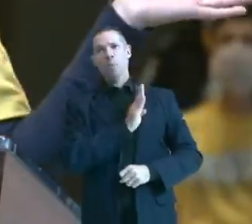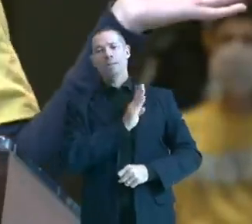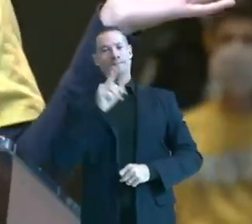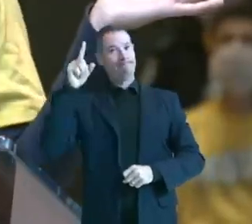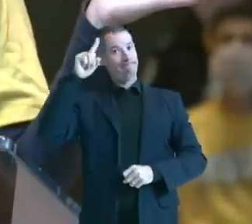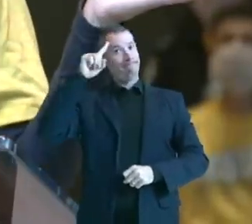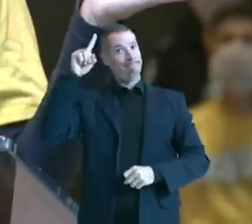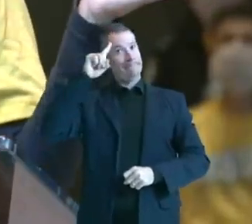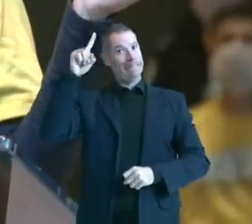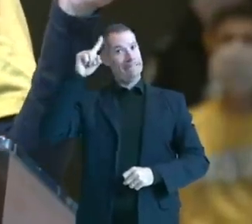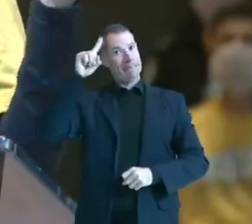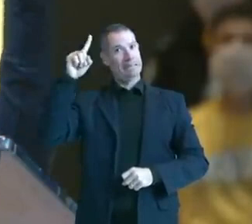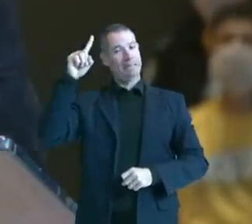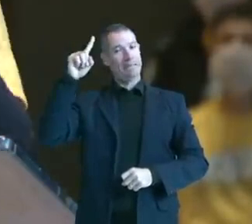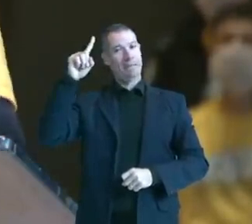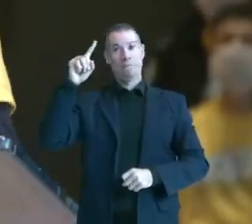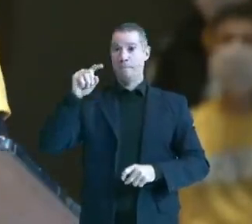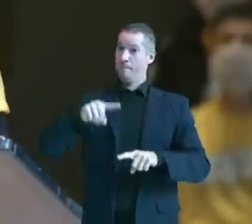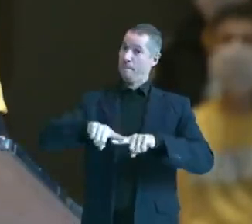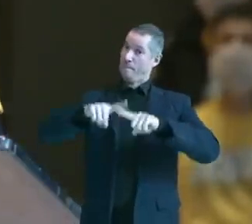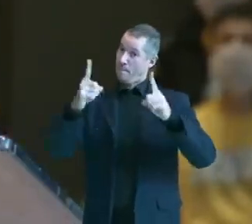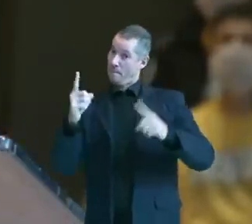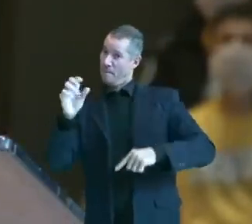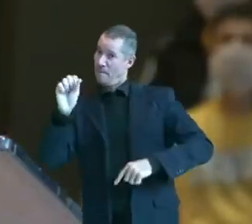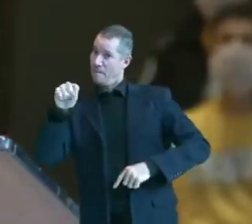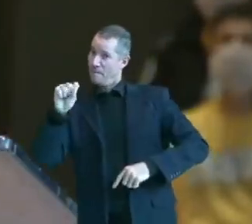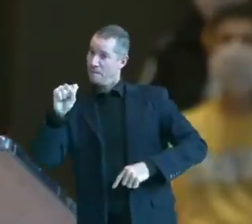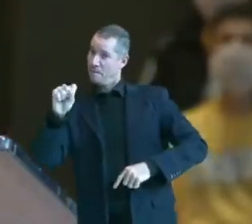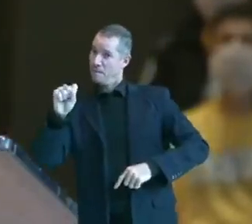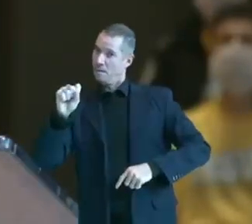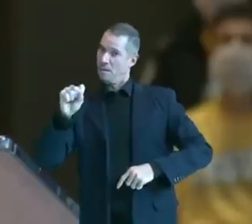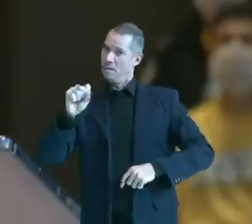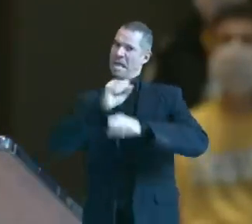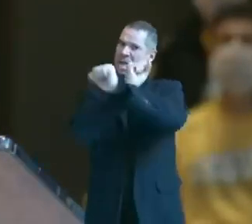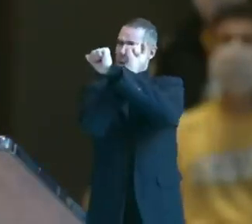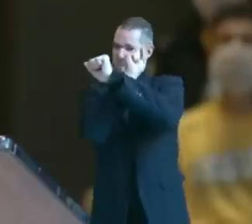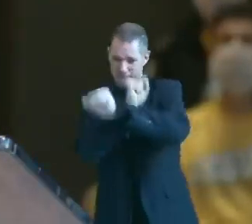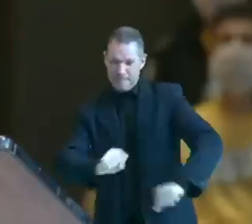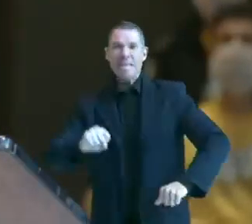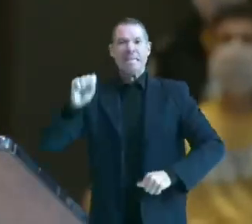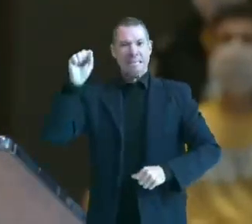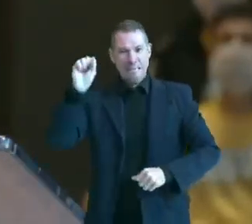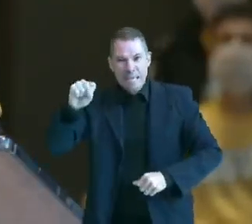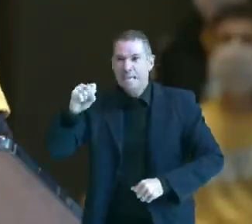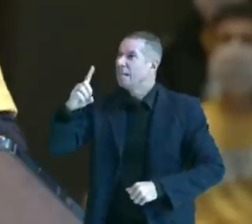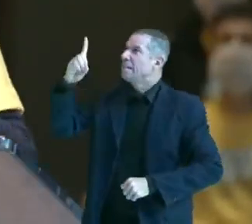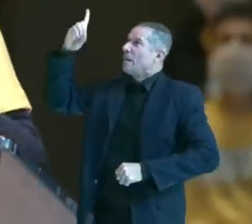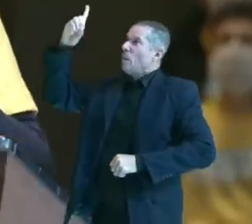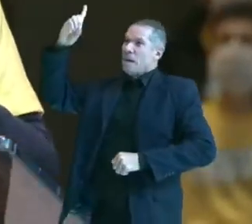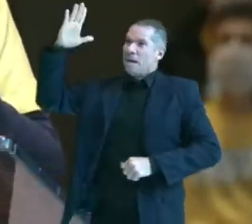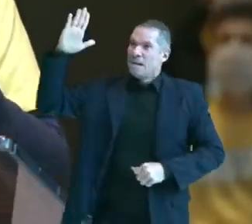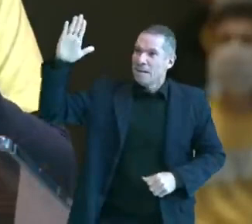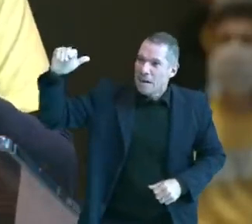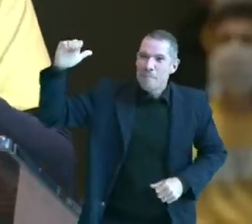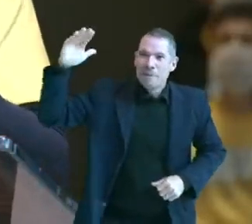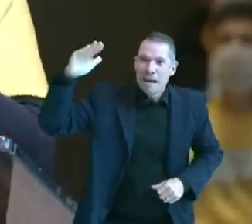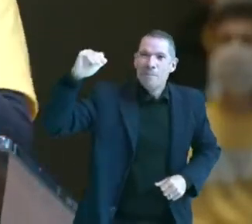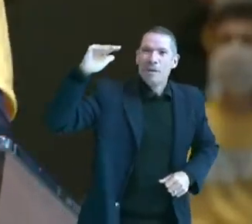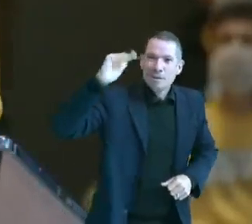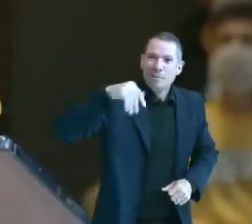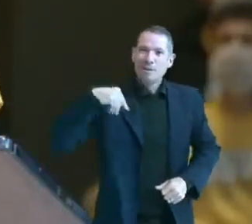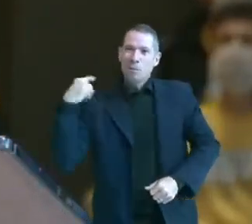nesses dias, mas sim, é possível. Deus está chamando a gente